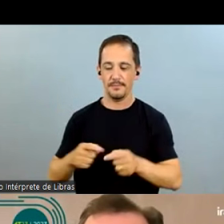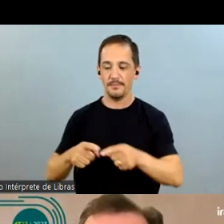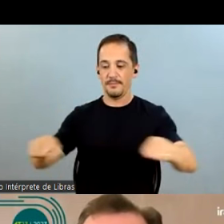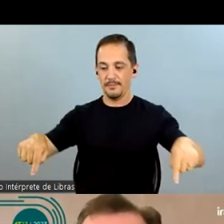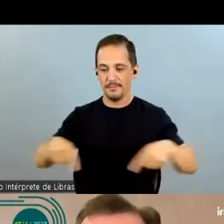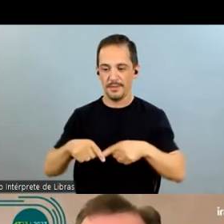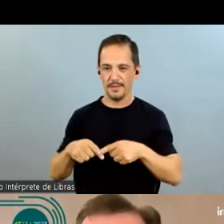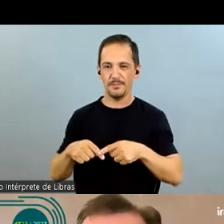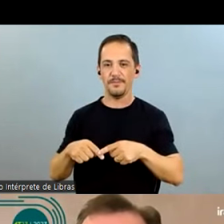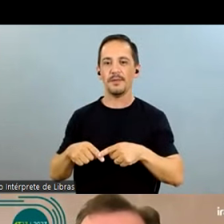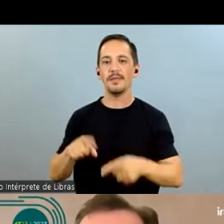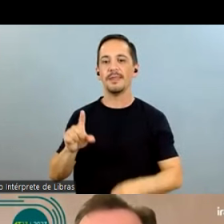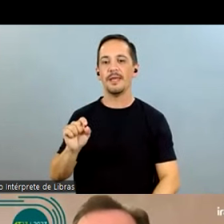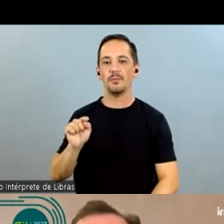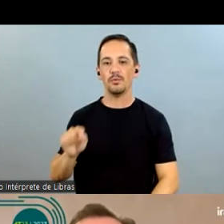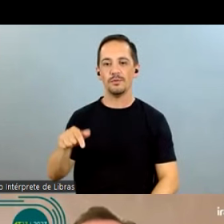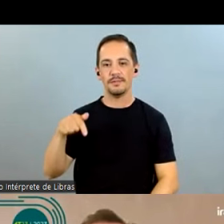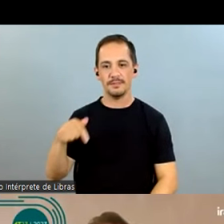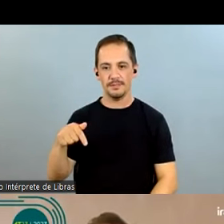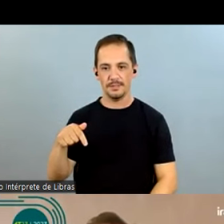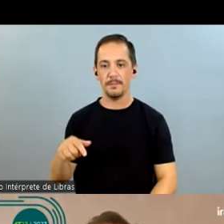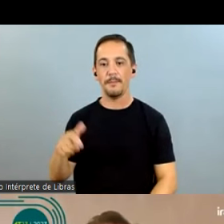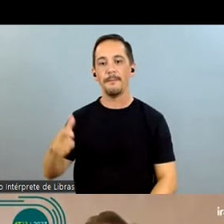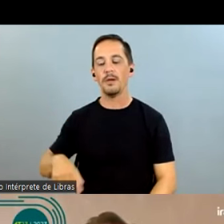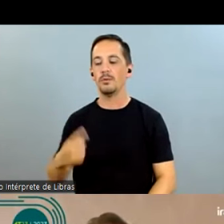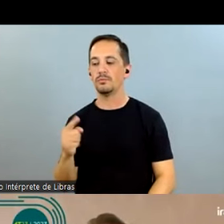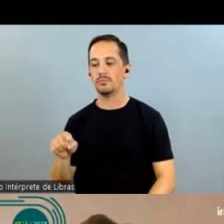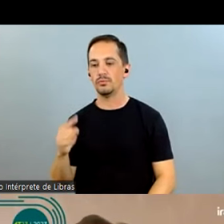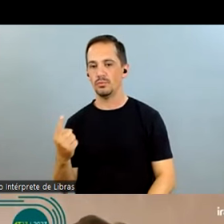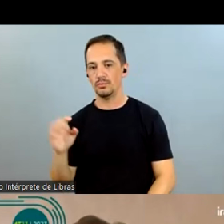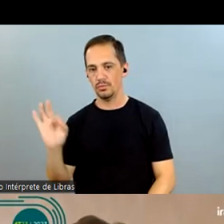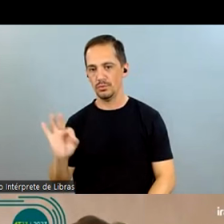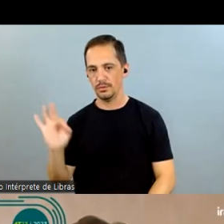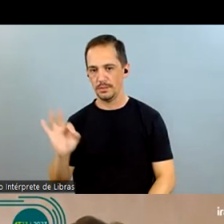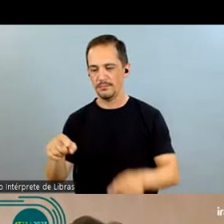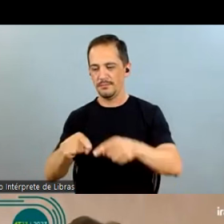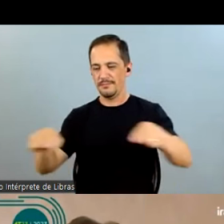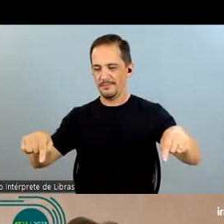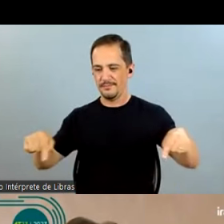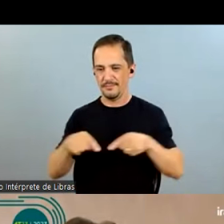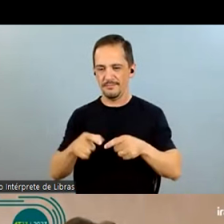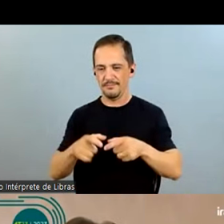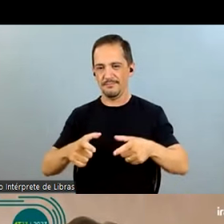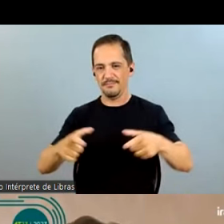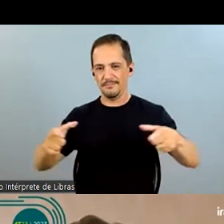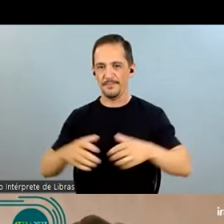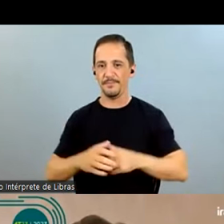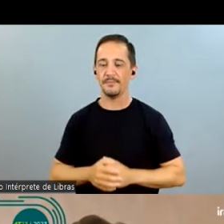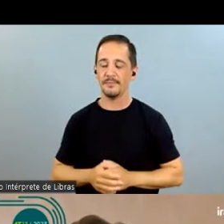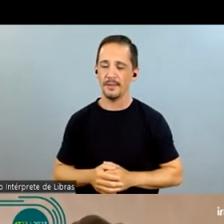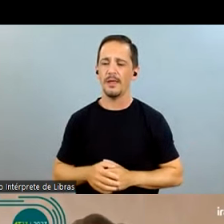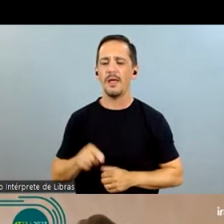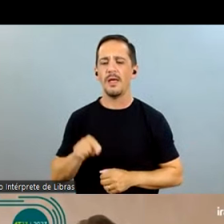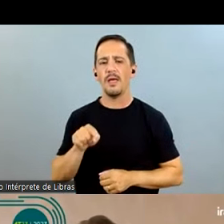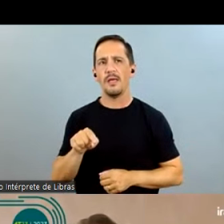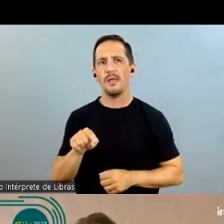10.7 e 1.1% em metos Quad essa evolução em metos qu ela acaba sendo um pouco um pouco